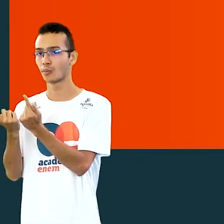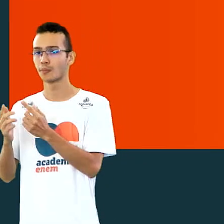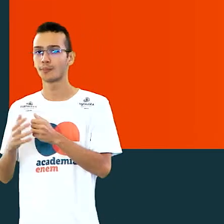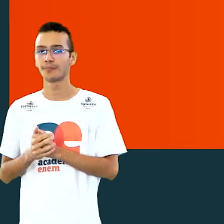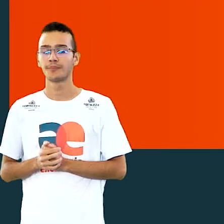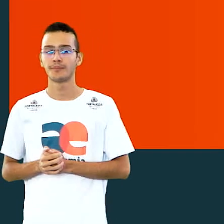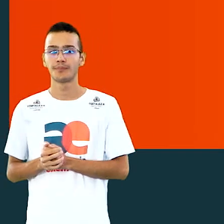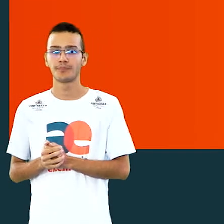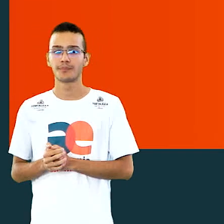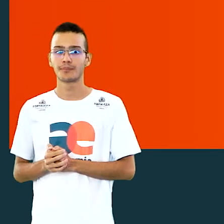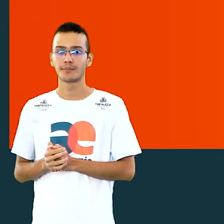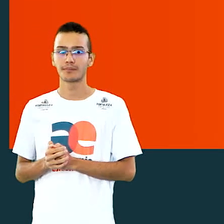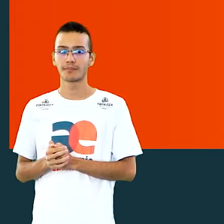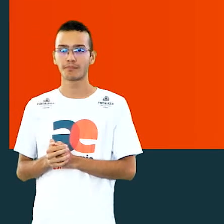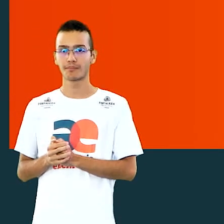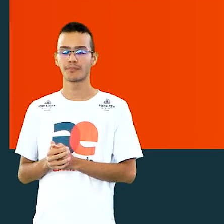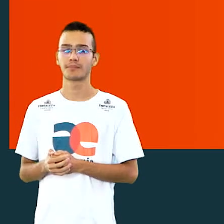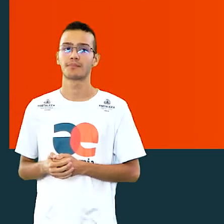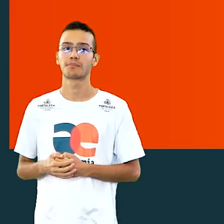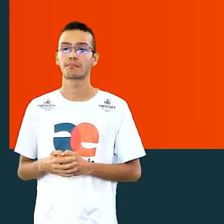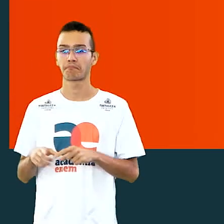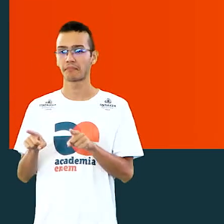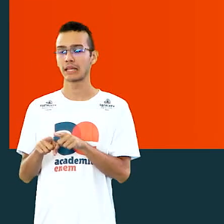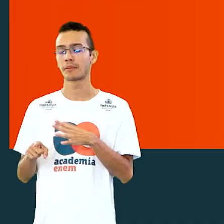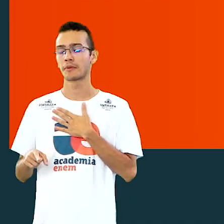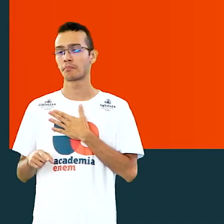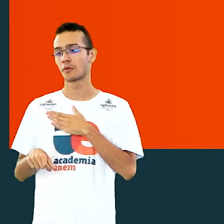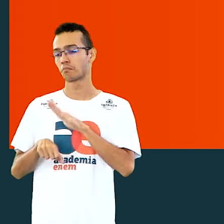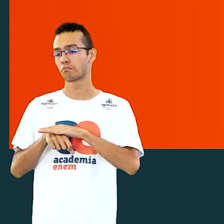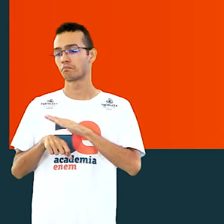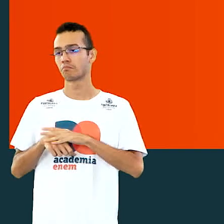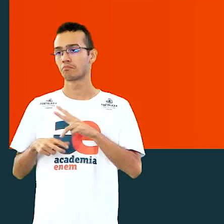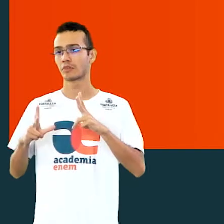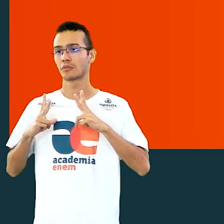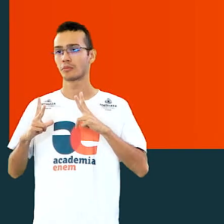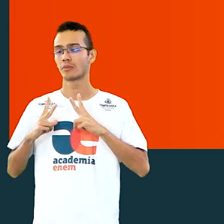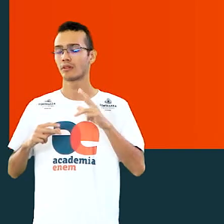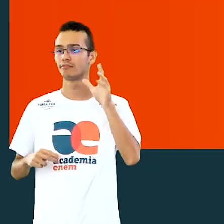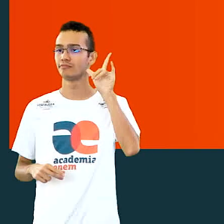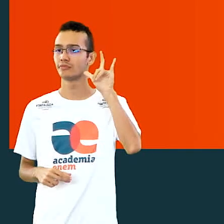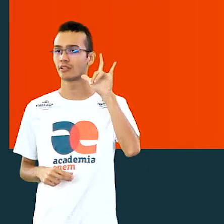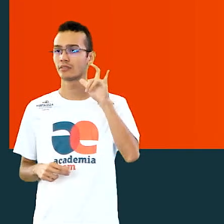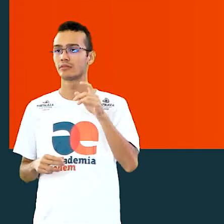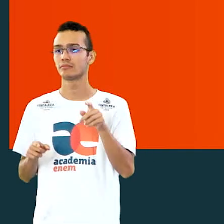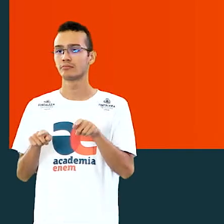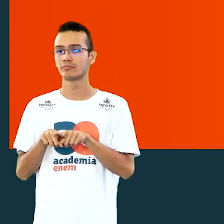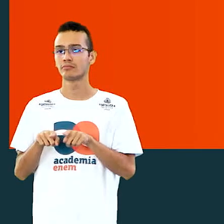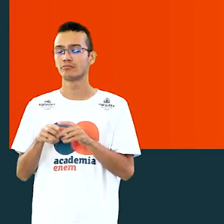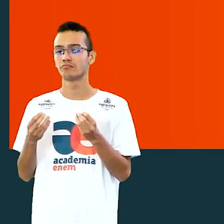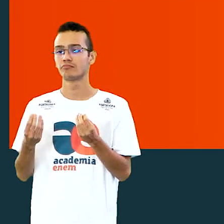tentar disponibilizar para vocês através do meu Instagram, quem quiser acessar depois. Valeu? Tá bom? Fiquem à vontade.